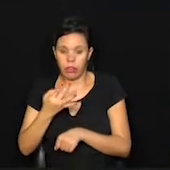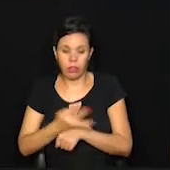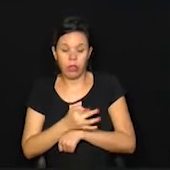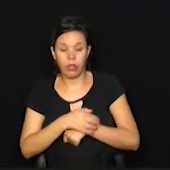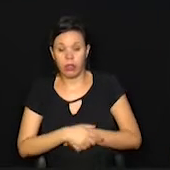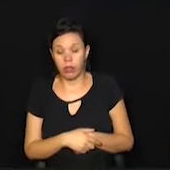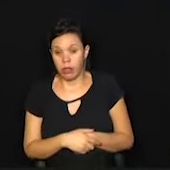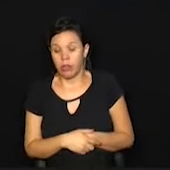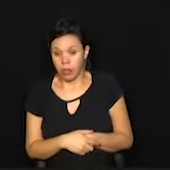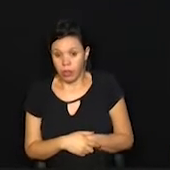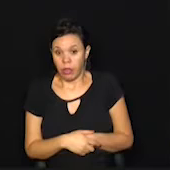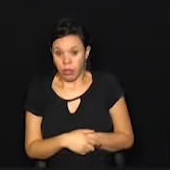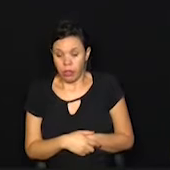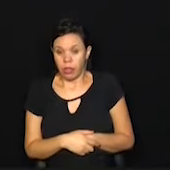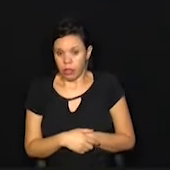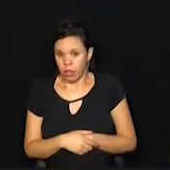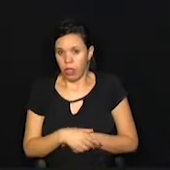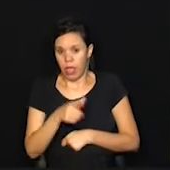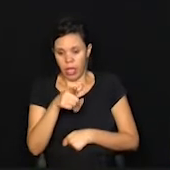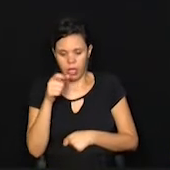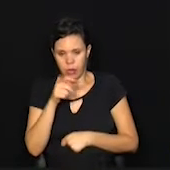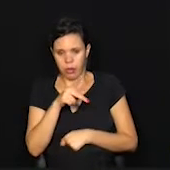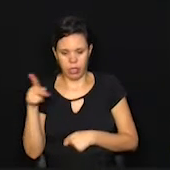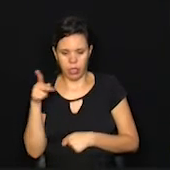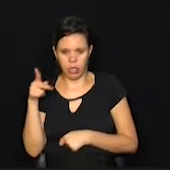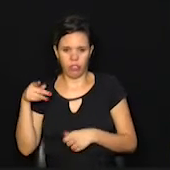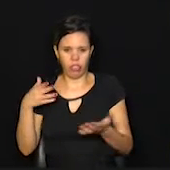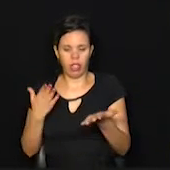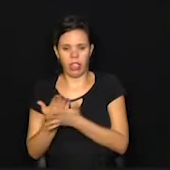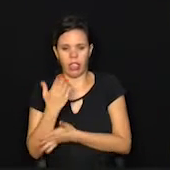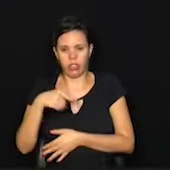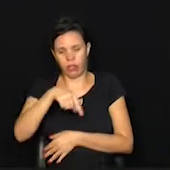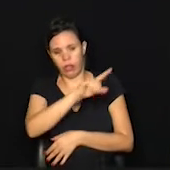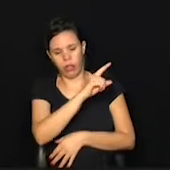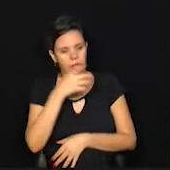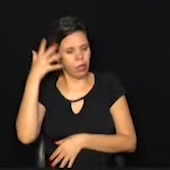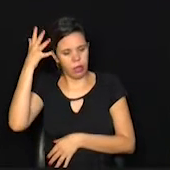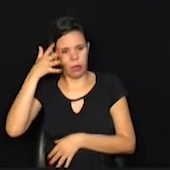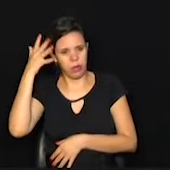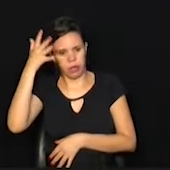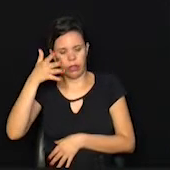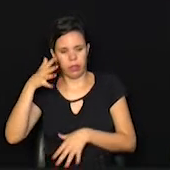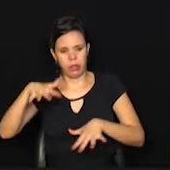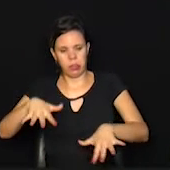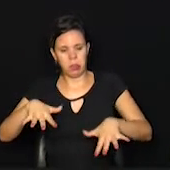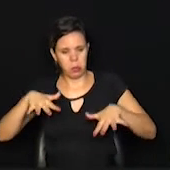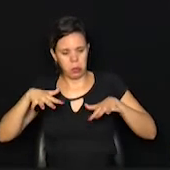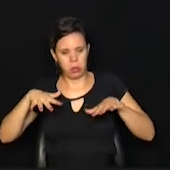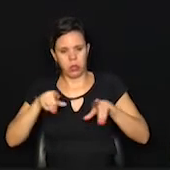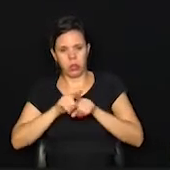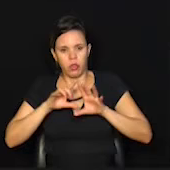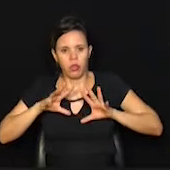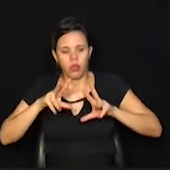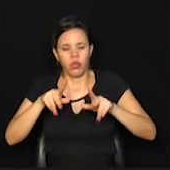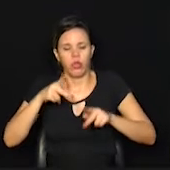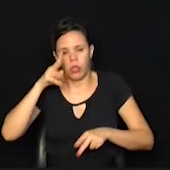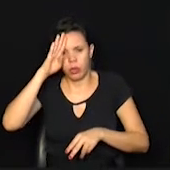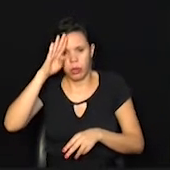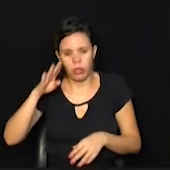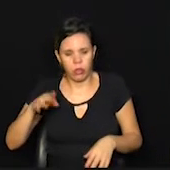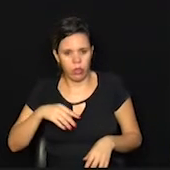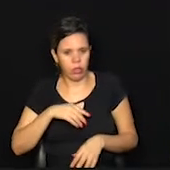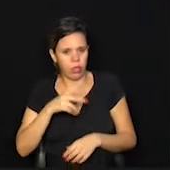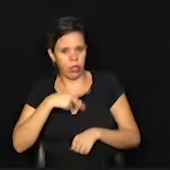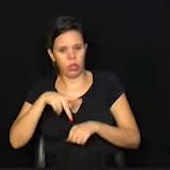o néstor Kirchner presidente eleito vai para uma cerimônia militar com todo o comando das Forças Armadas argentinas